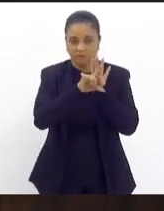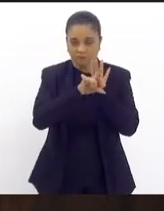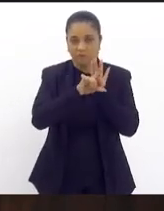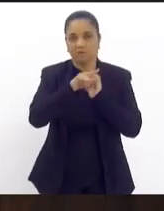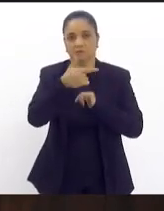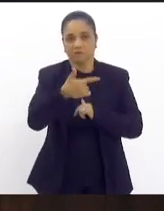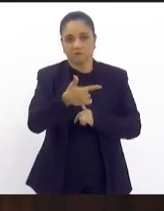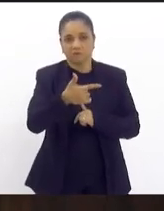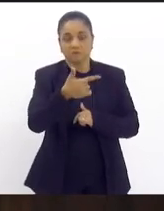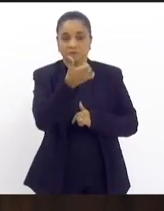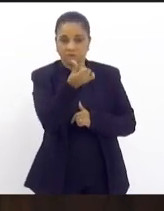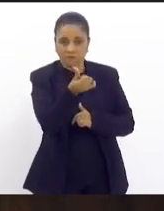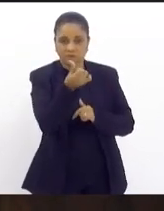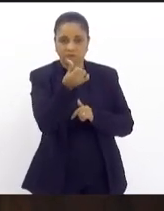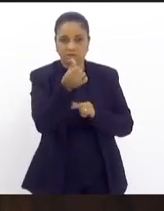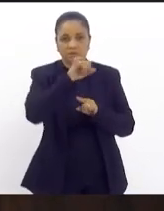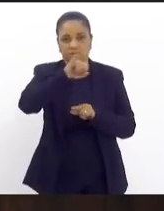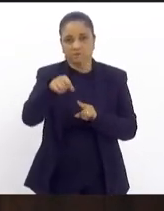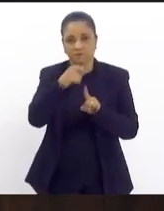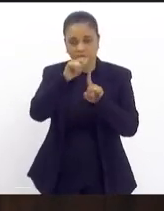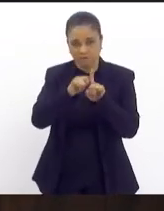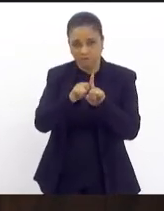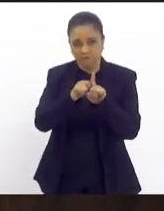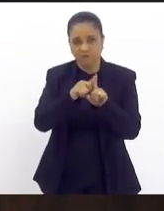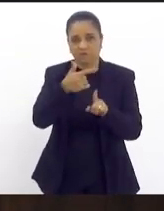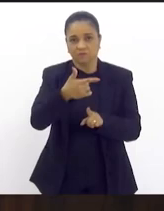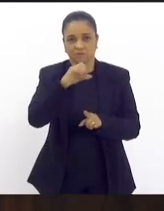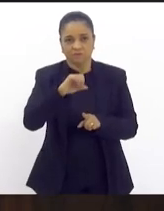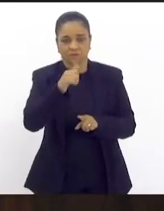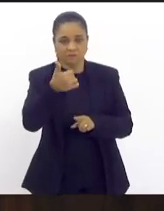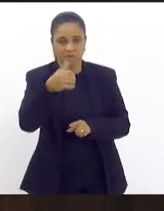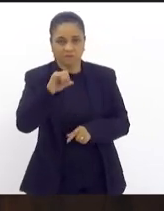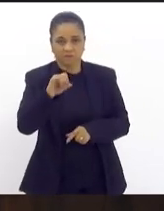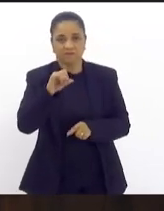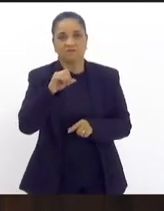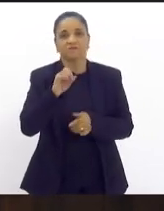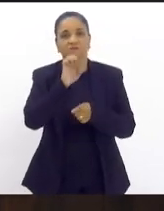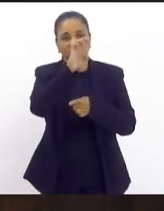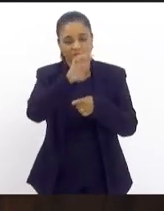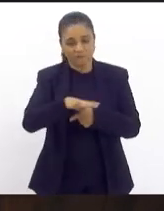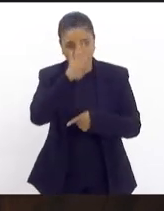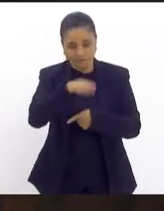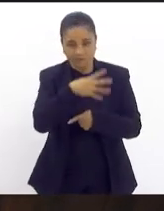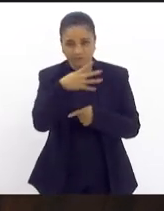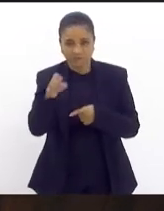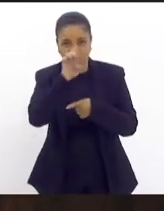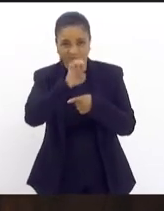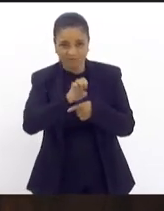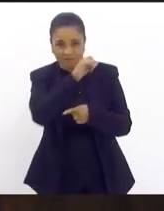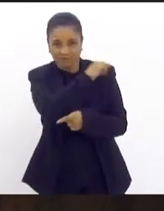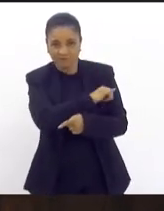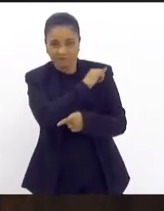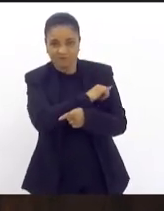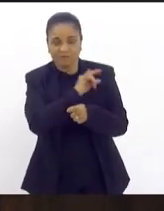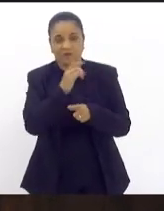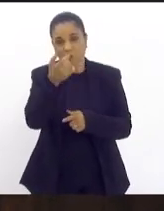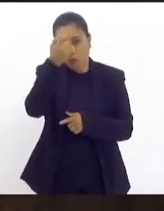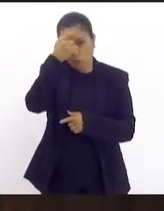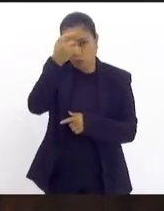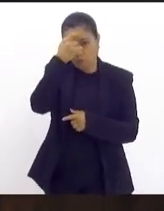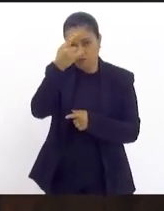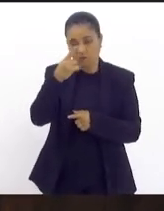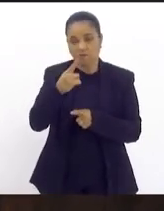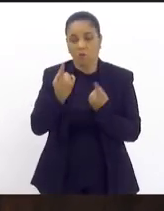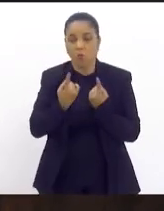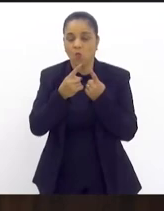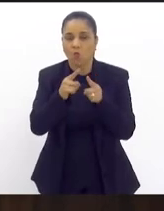de janeiro de 2010, para incluir no calendário oficial do Rio de Janeiro o Dia Estadual de Conscientização e Combate à Violência contra